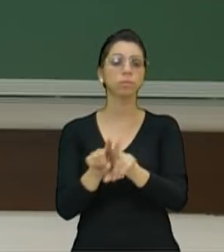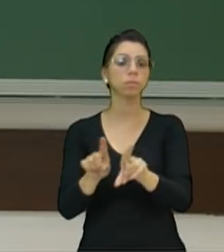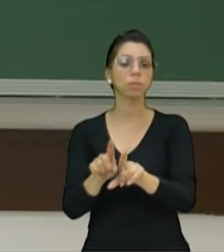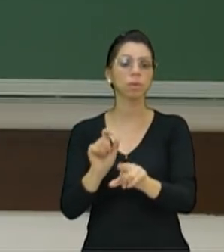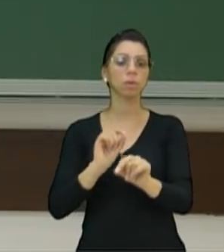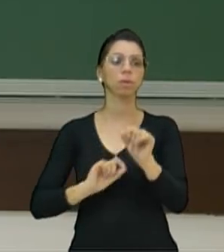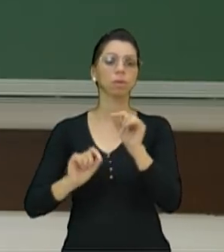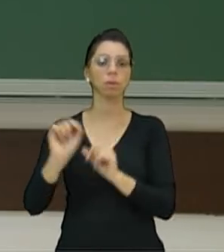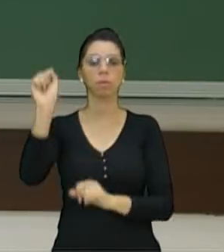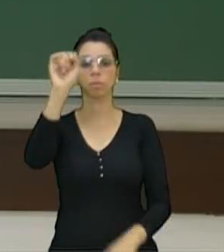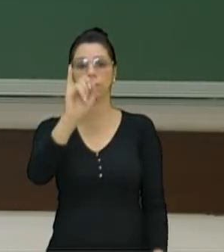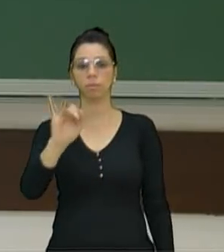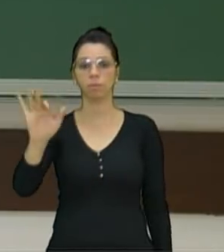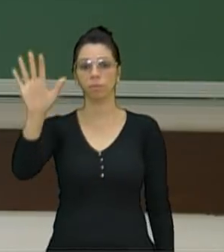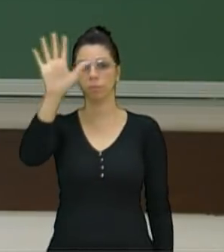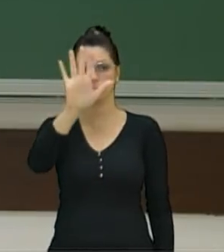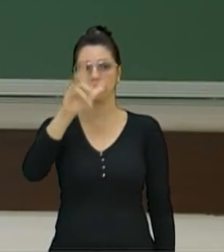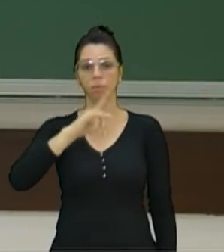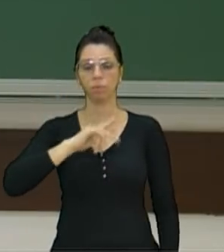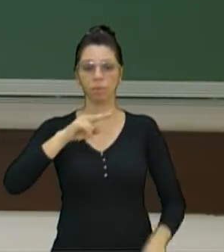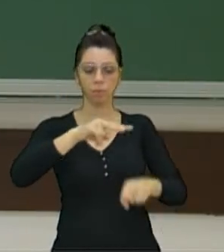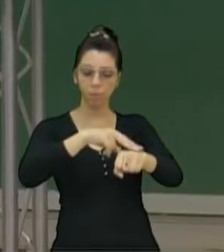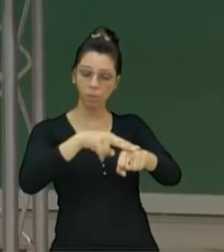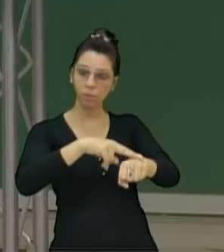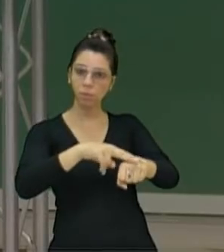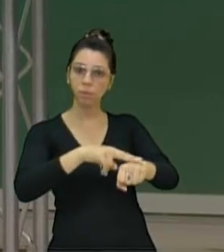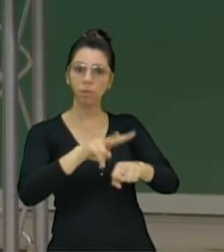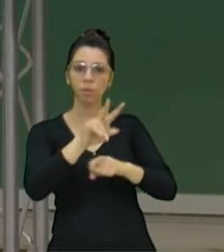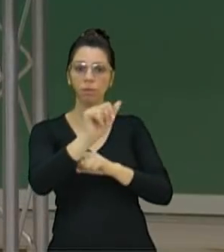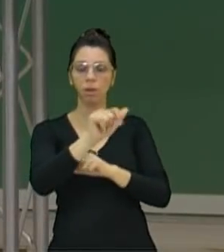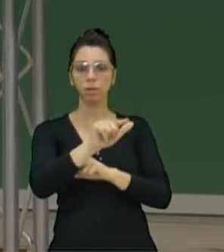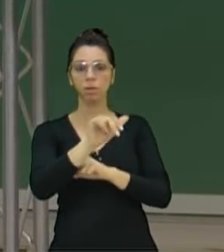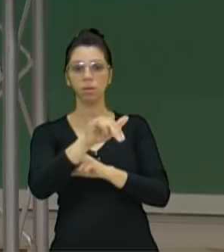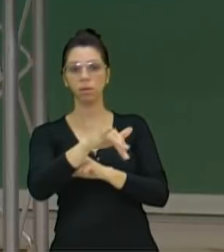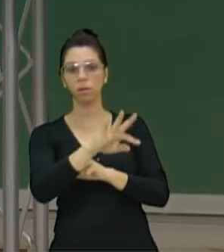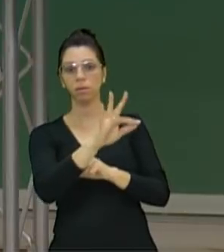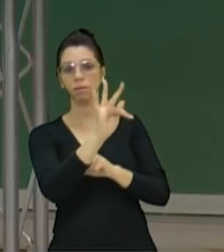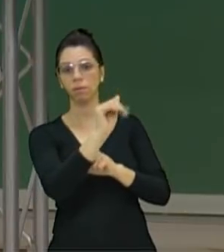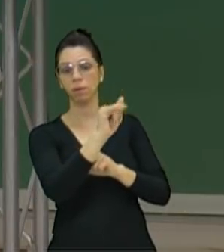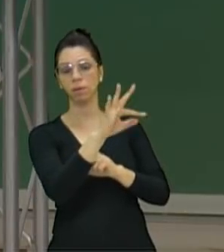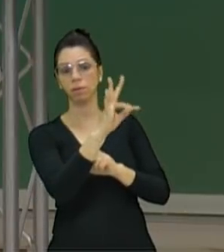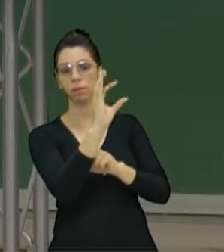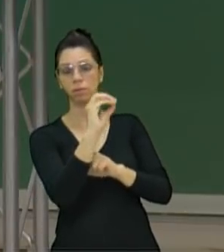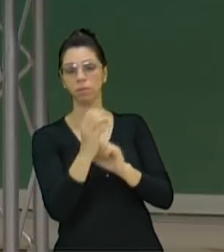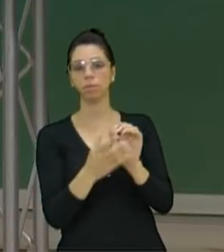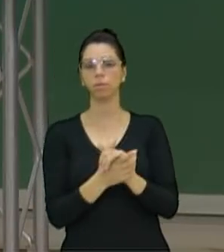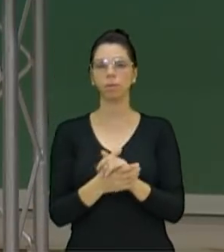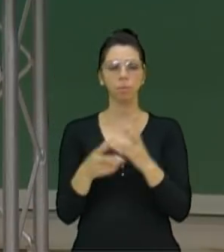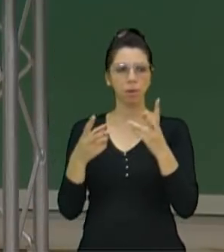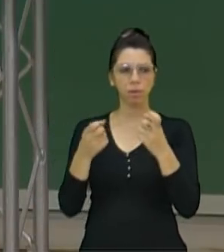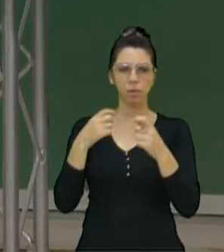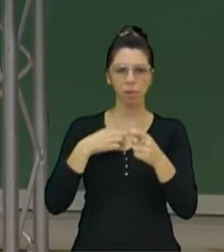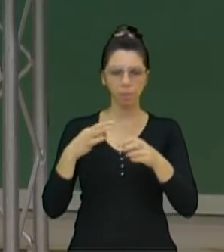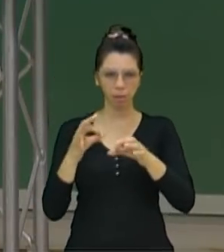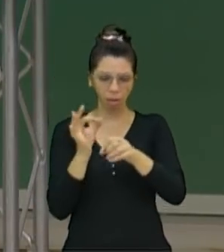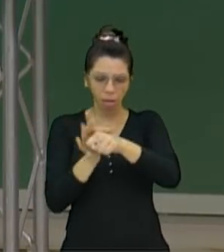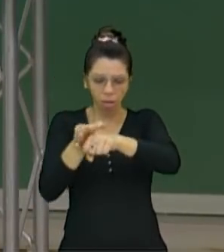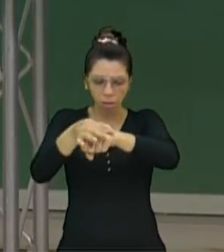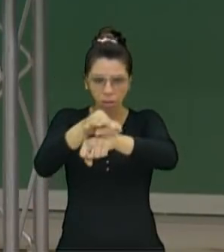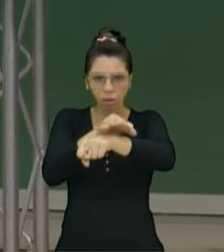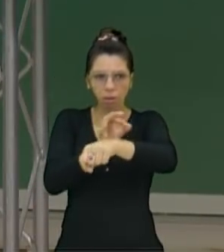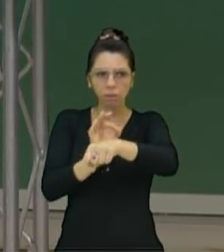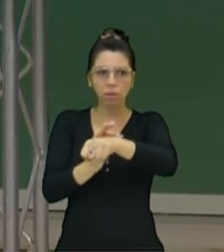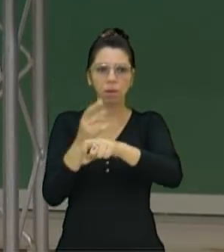essa imagem aqui. Nós temos em verde os vasos linfáticos. Vocês estão vendo que tem uns pontos, tipo umas bolinhas?